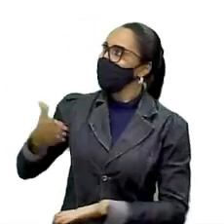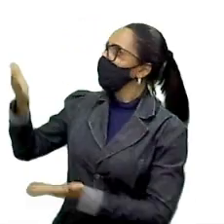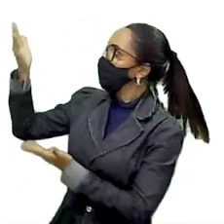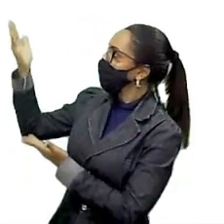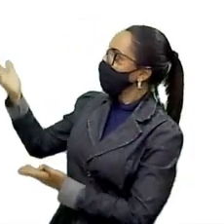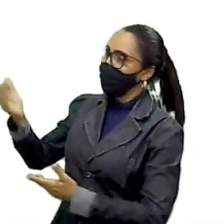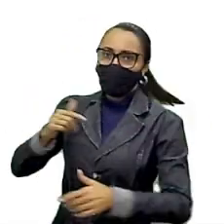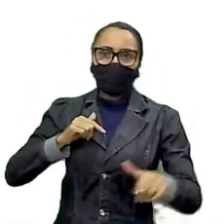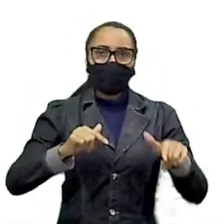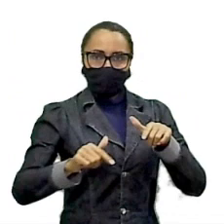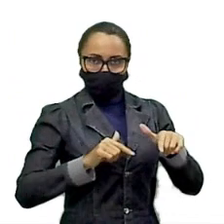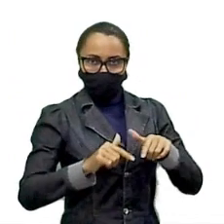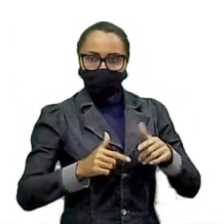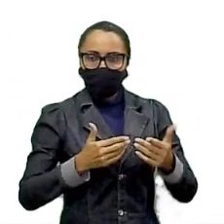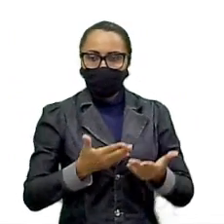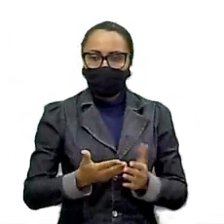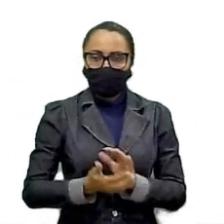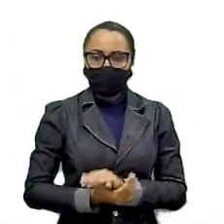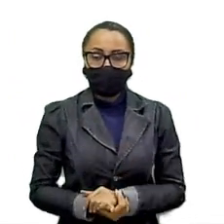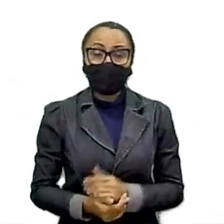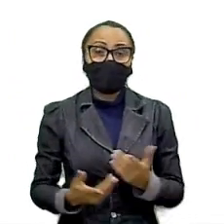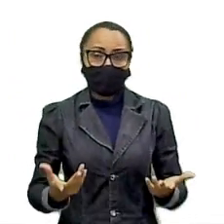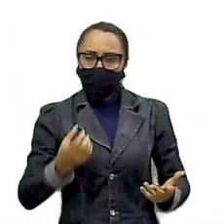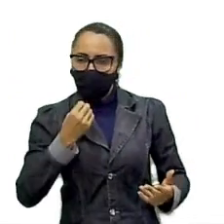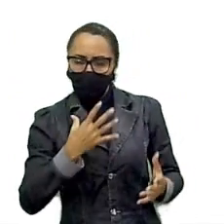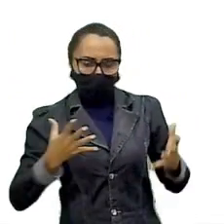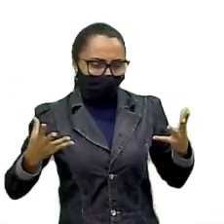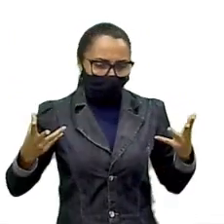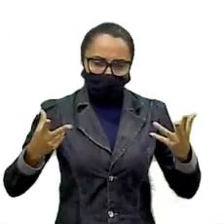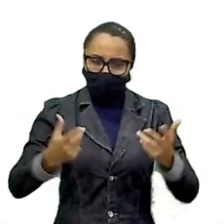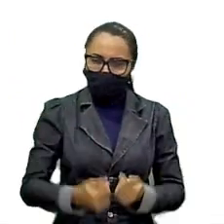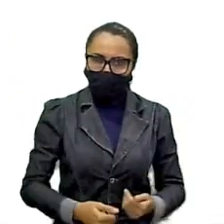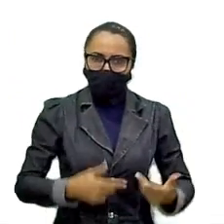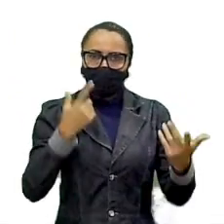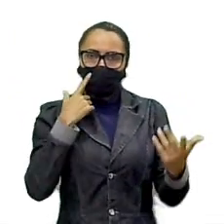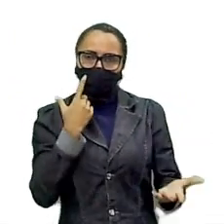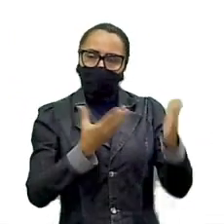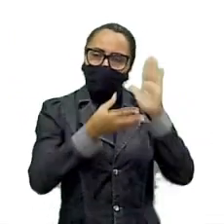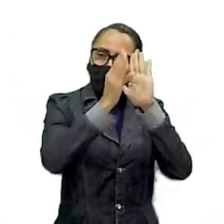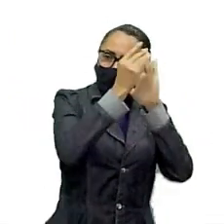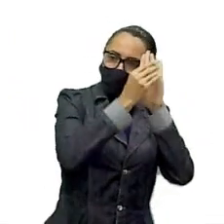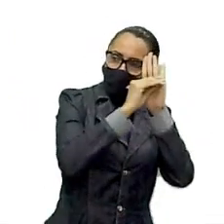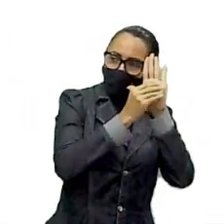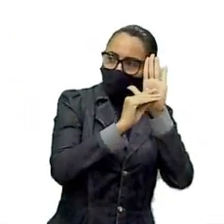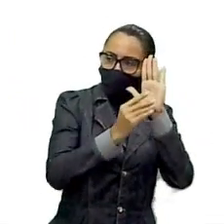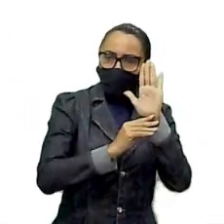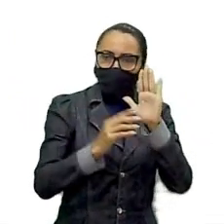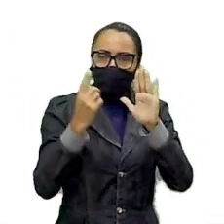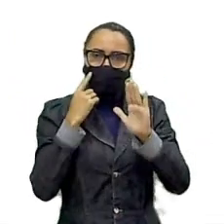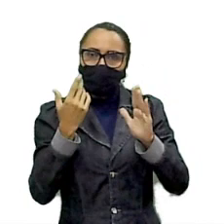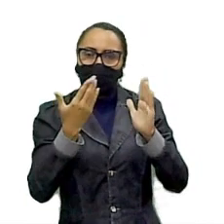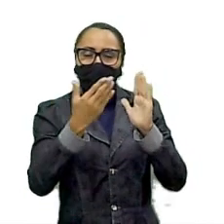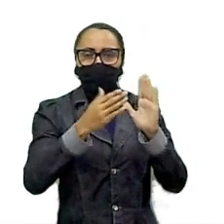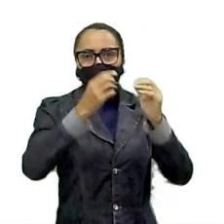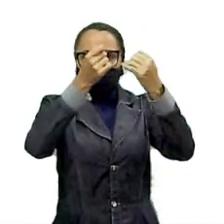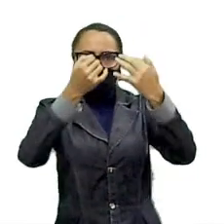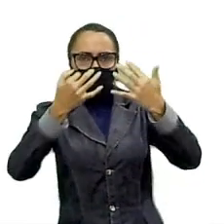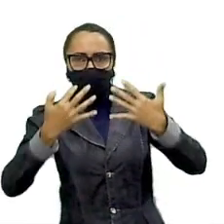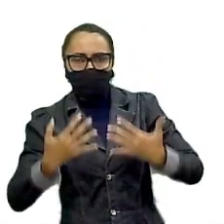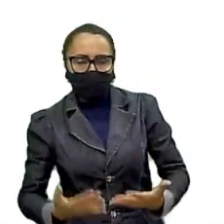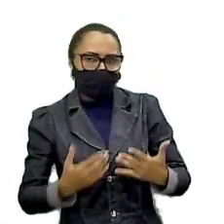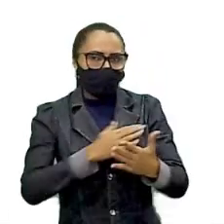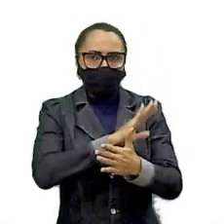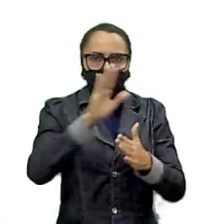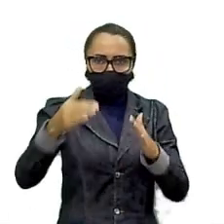trabalho, Mara Camisassa, é muito bom, maravilhoso. Ele traz questões, traz diagramas, né, coisas assim